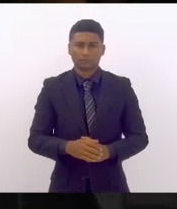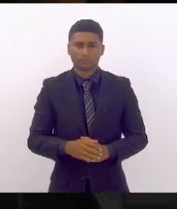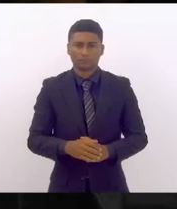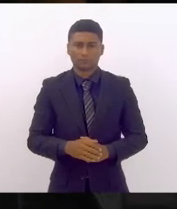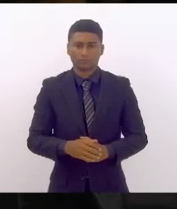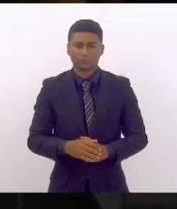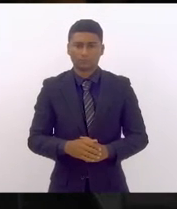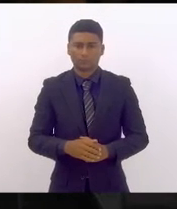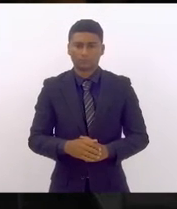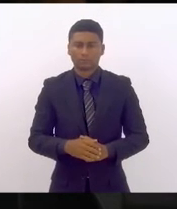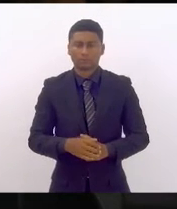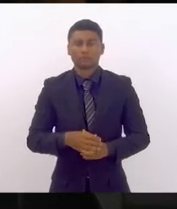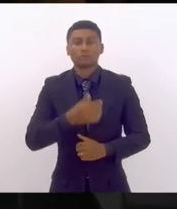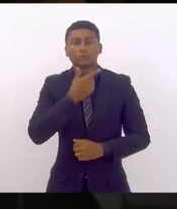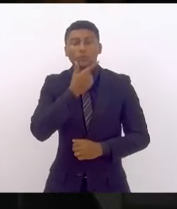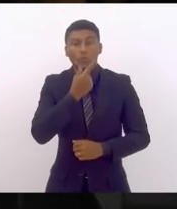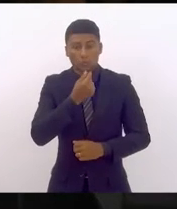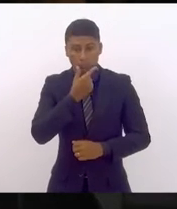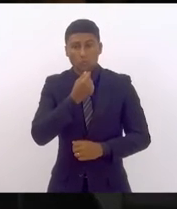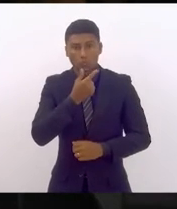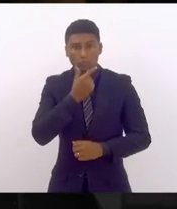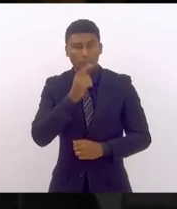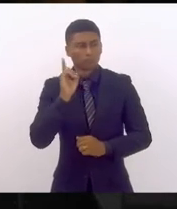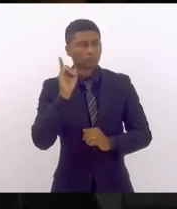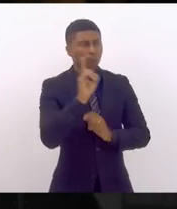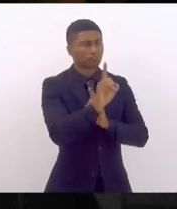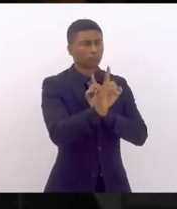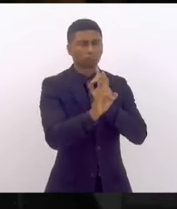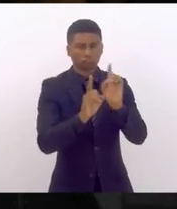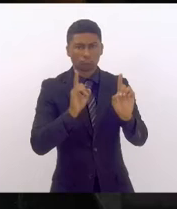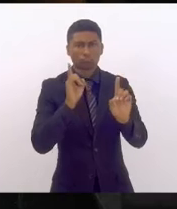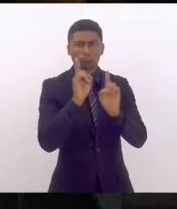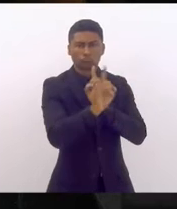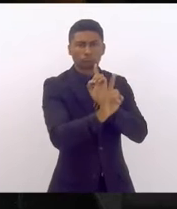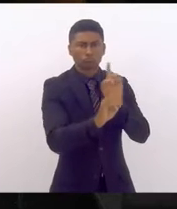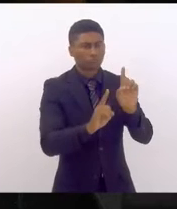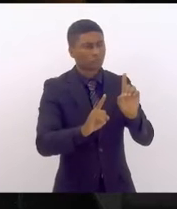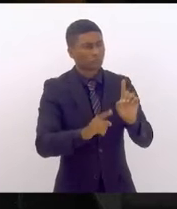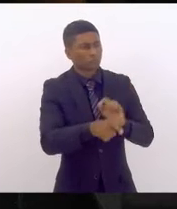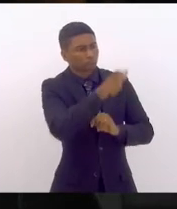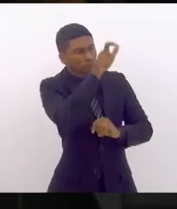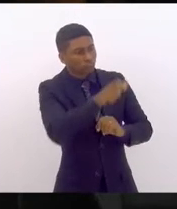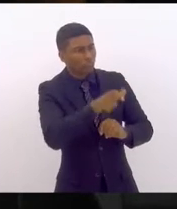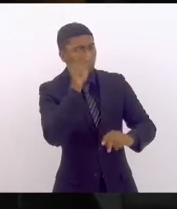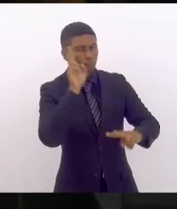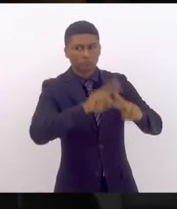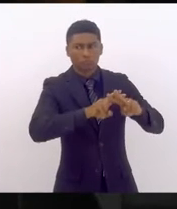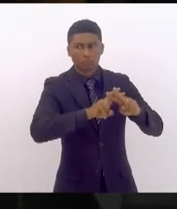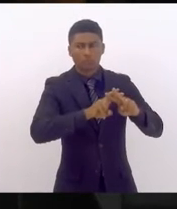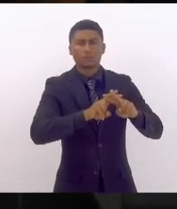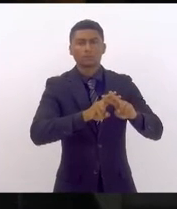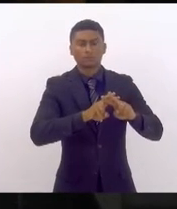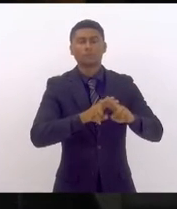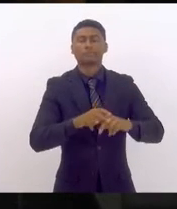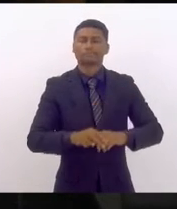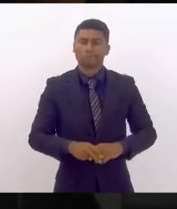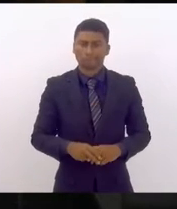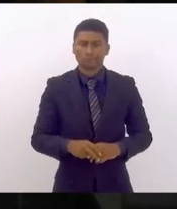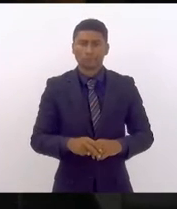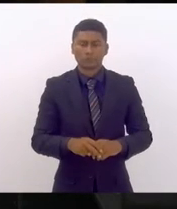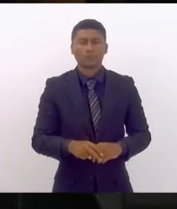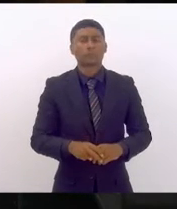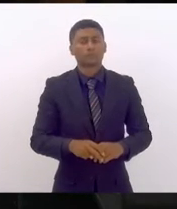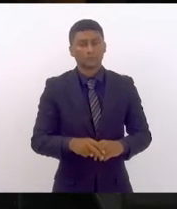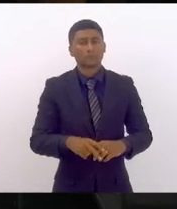que foram atuar e prender o dito Kleber o jacaré também prendeu